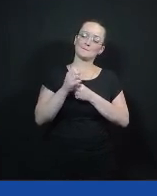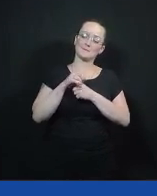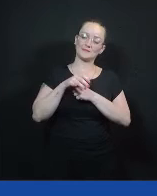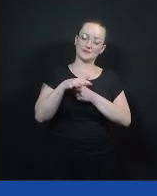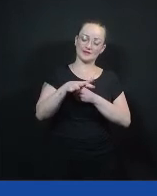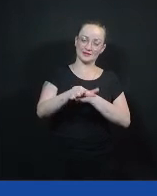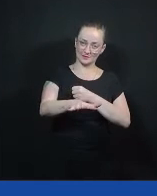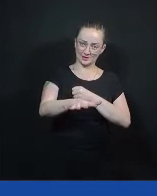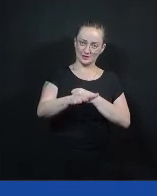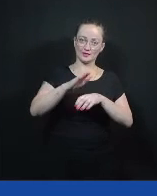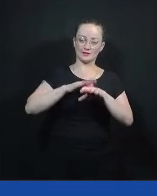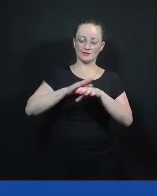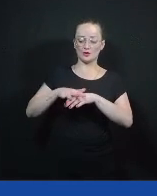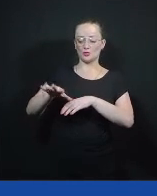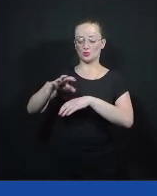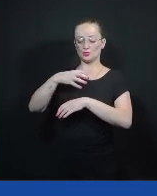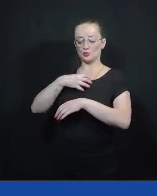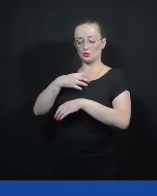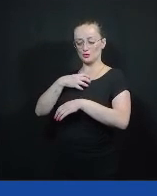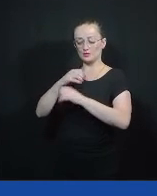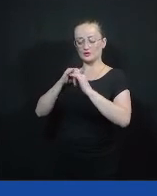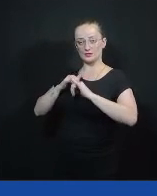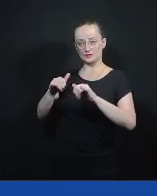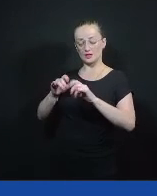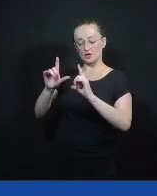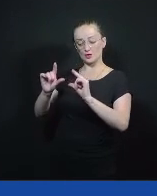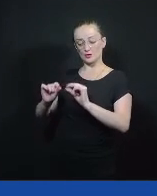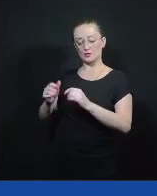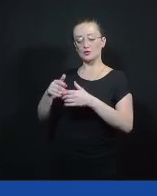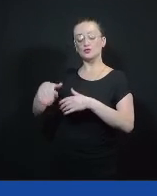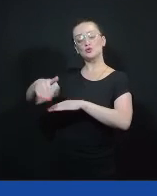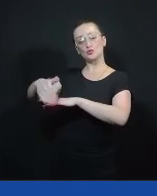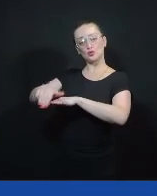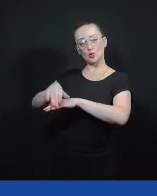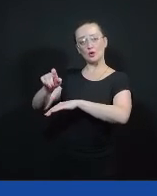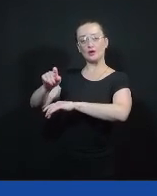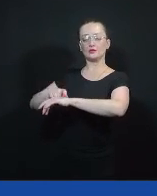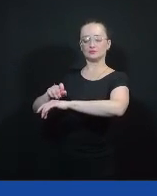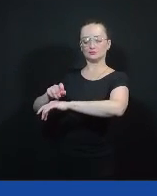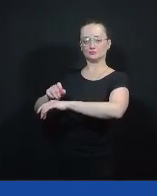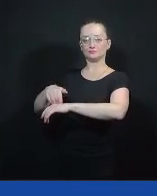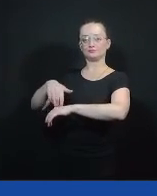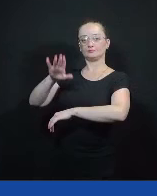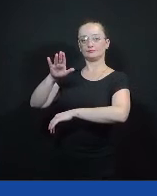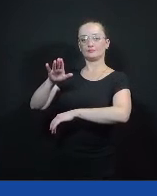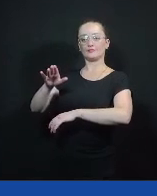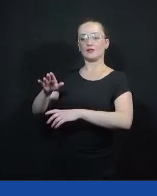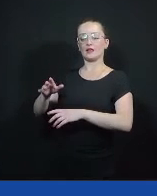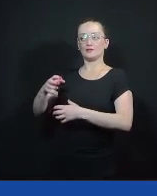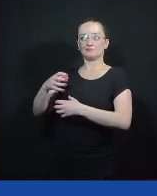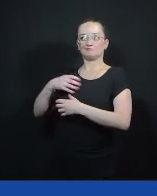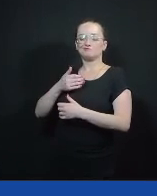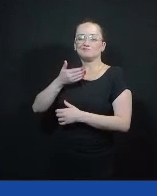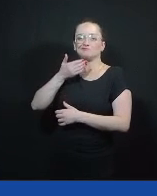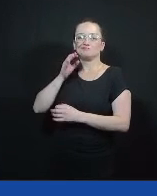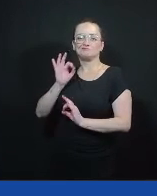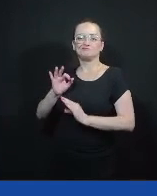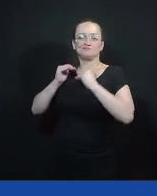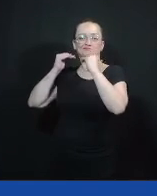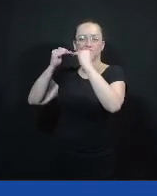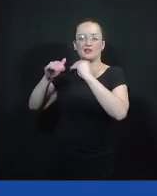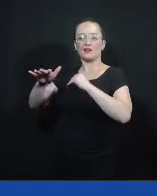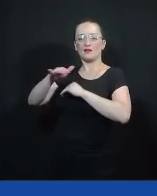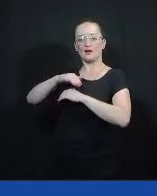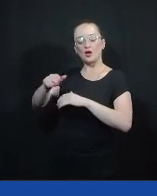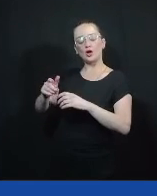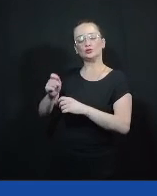meio de fazer campanha, ou seja, reduz muito da campanha de rua, que é um dos momentos mais nobres, digamos assim, de cobertura